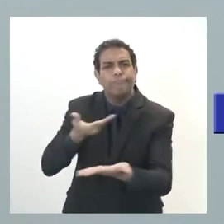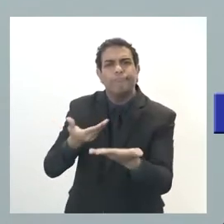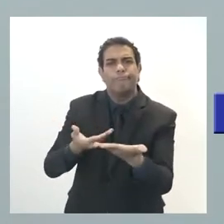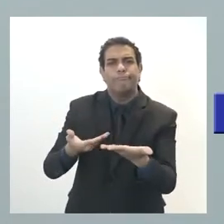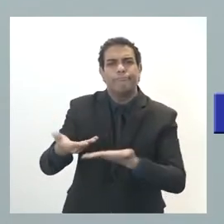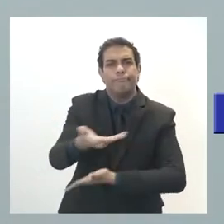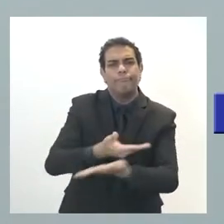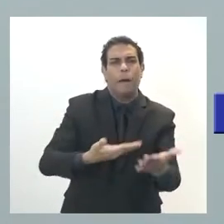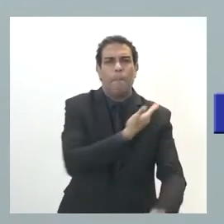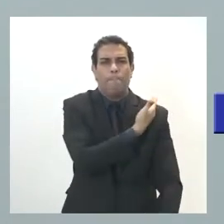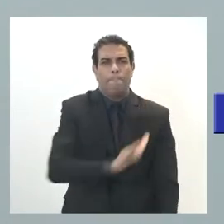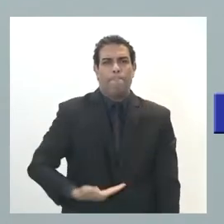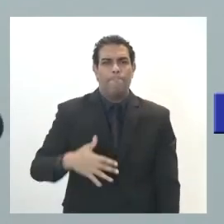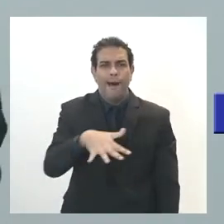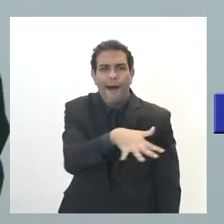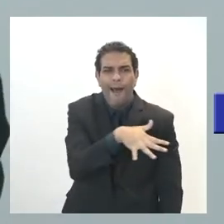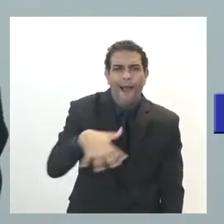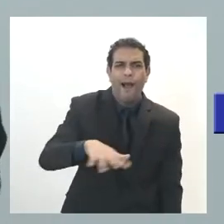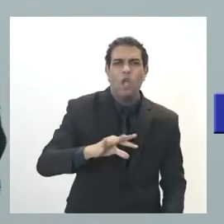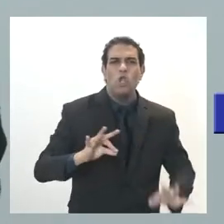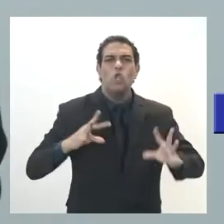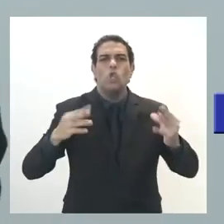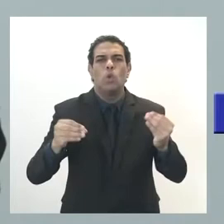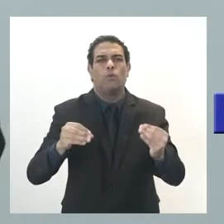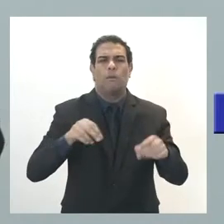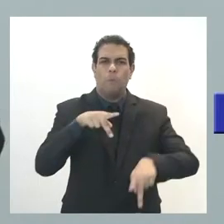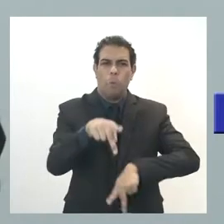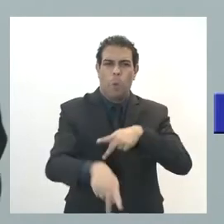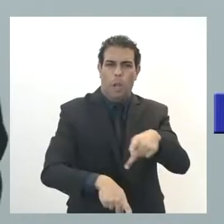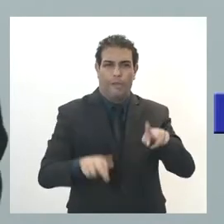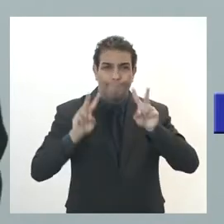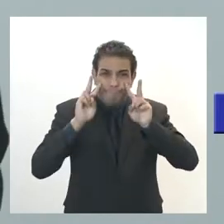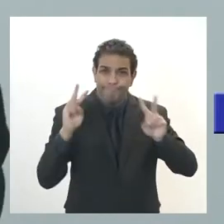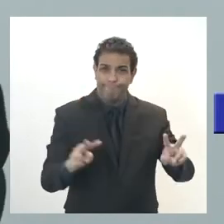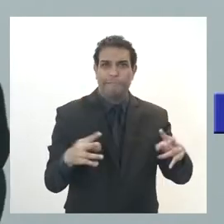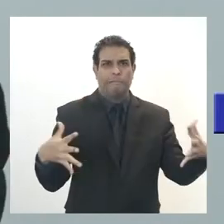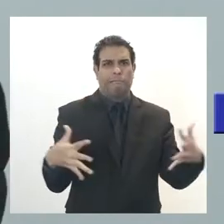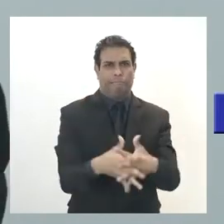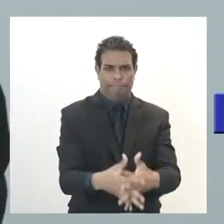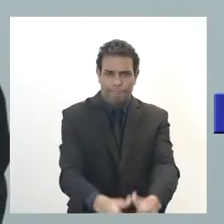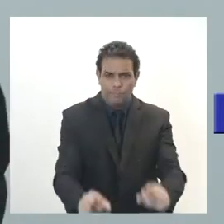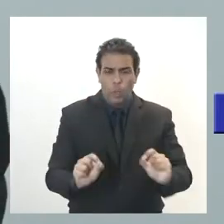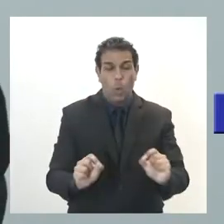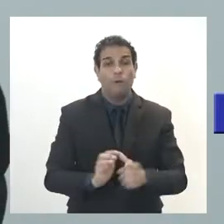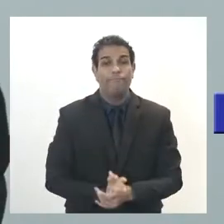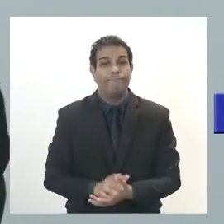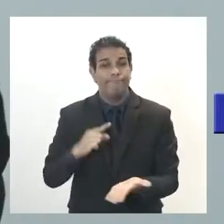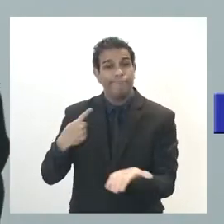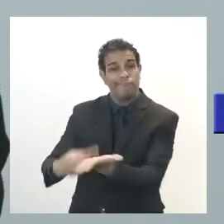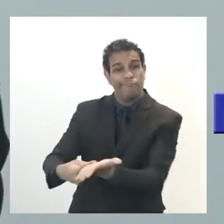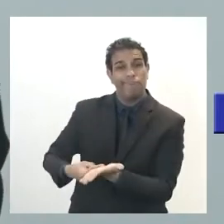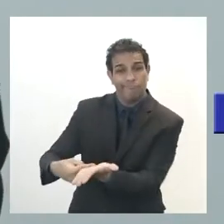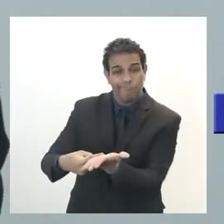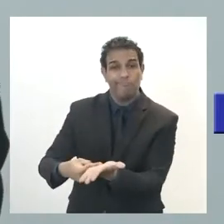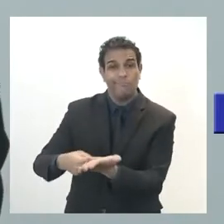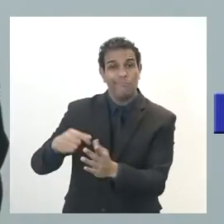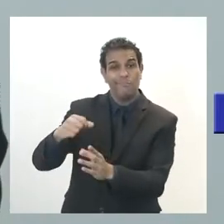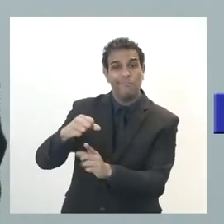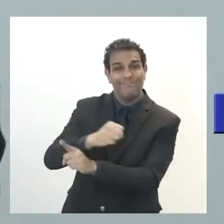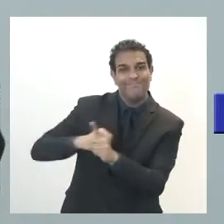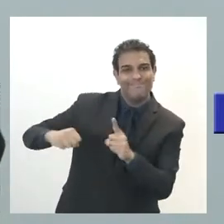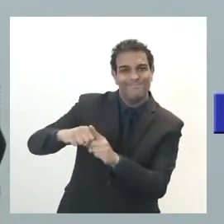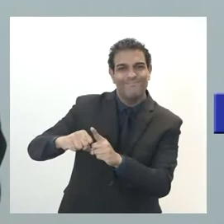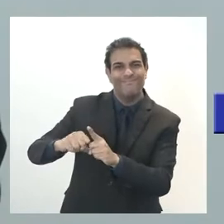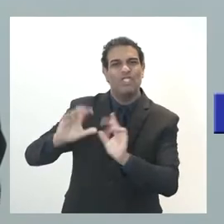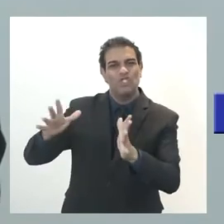serviços públicos gratuitos universais a toda a população eu quero aqui lembrar que o pacto social celebrado